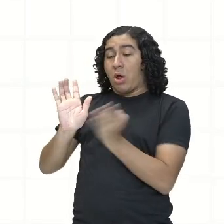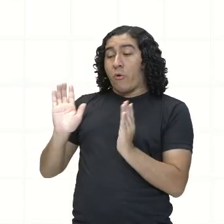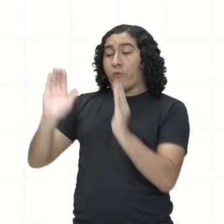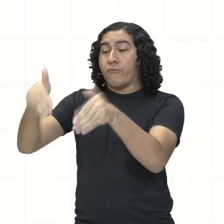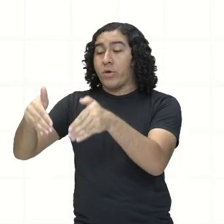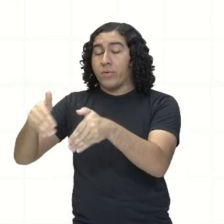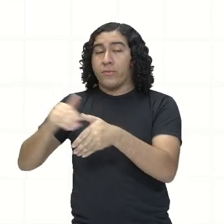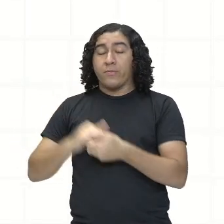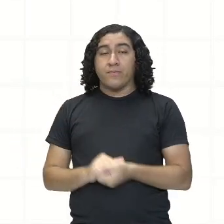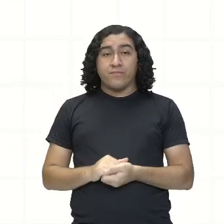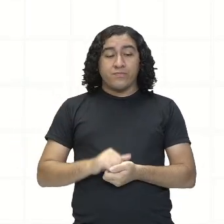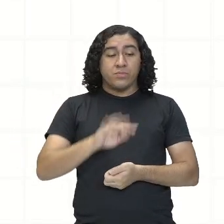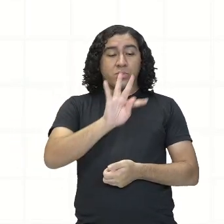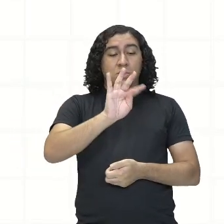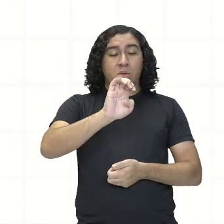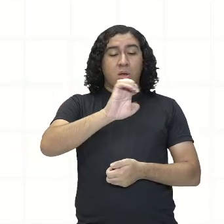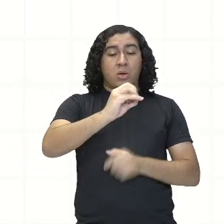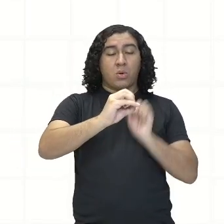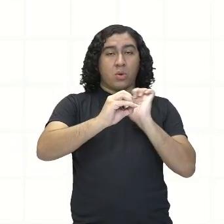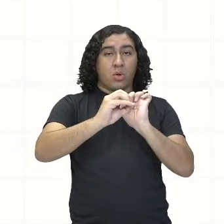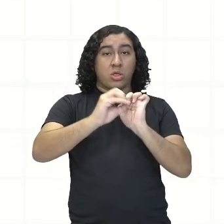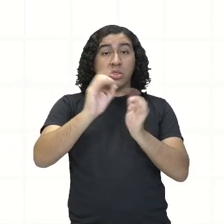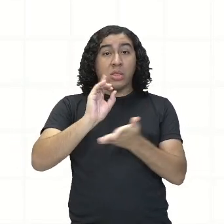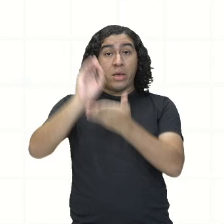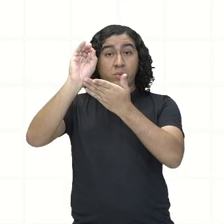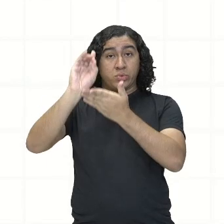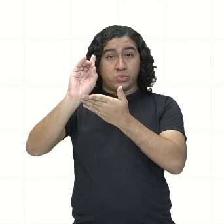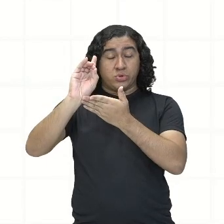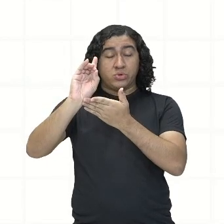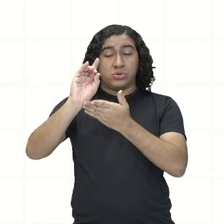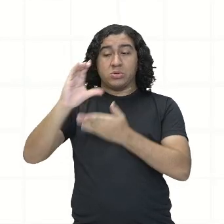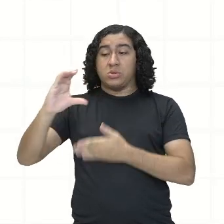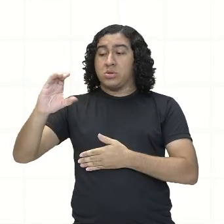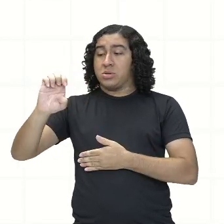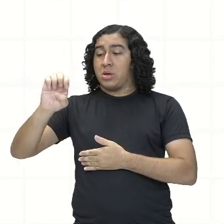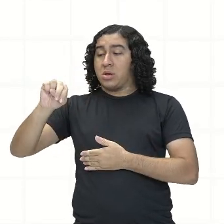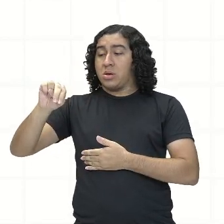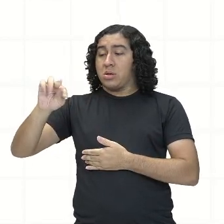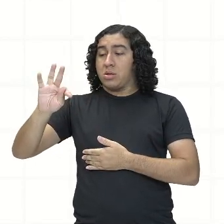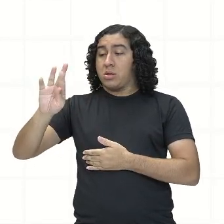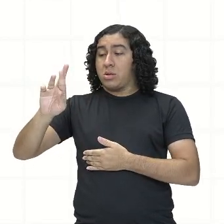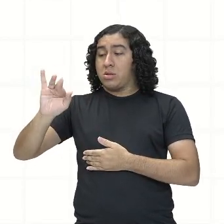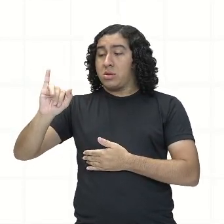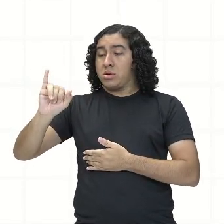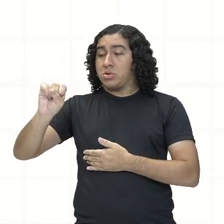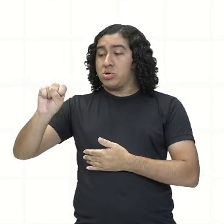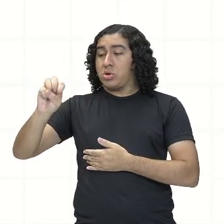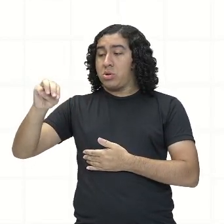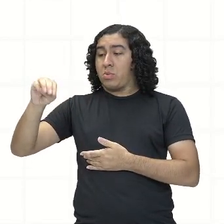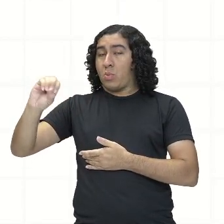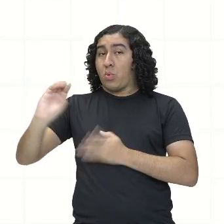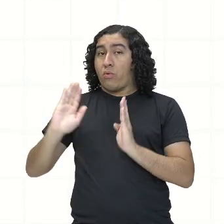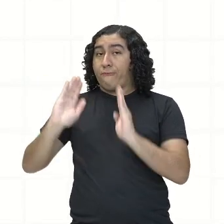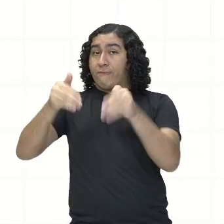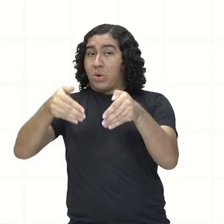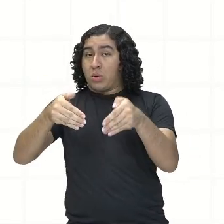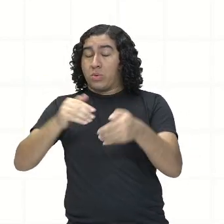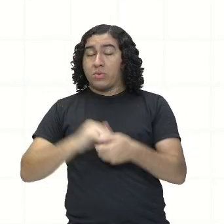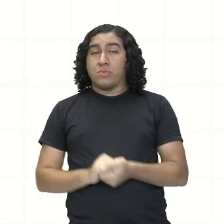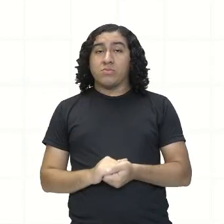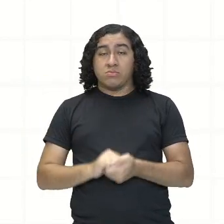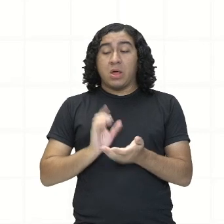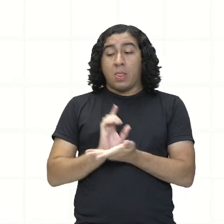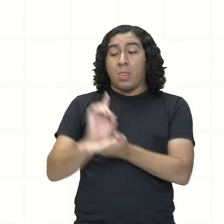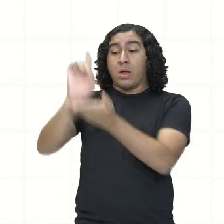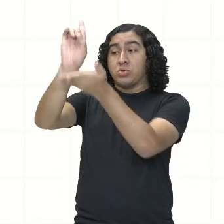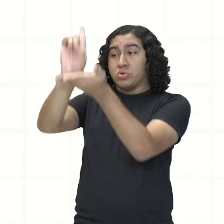teocentrismo, teo quer dizer Deus, certo? E centrismo quer dizer centro. Então, Deus sendo o